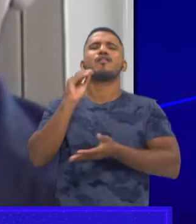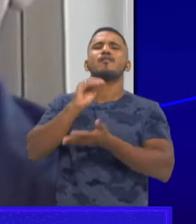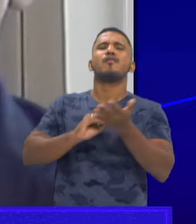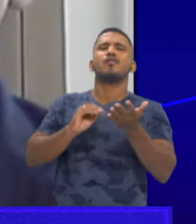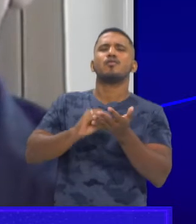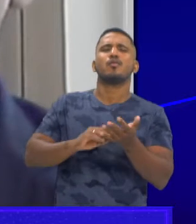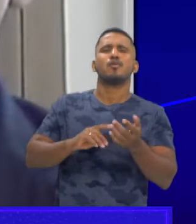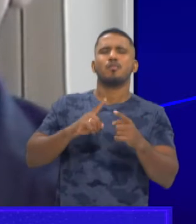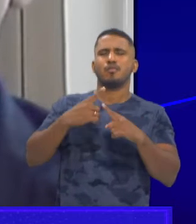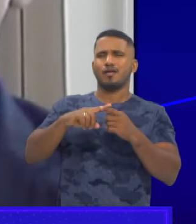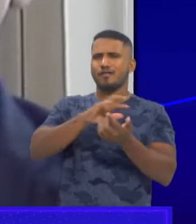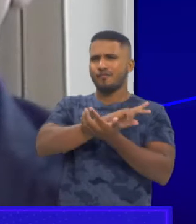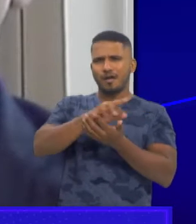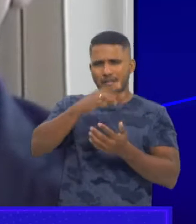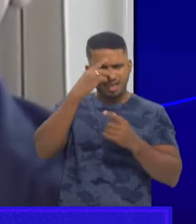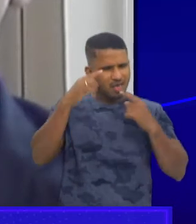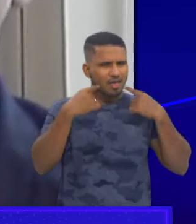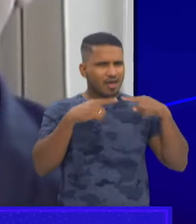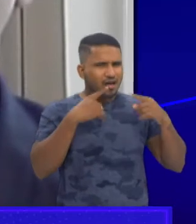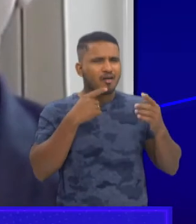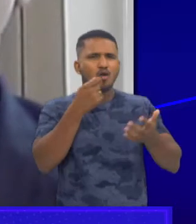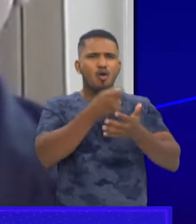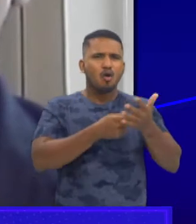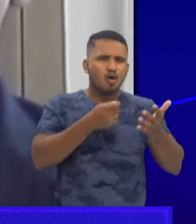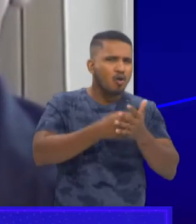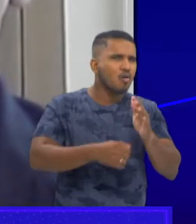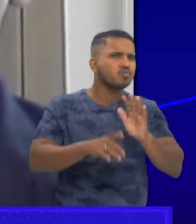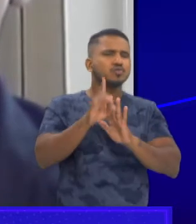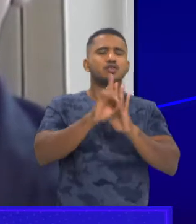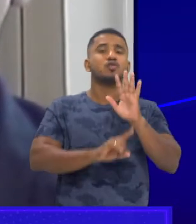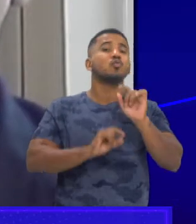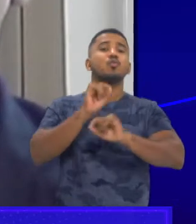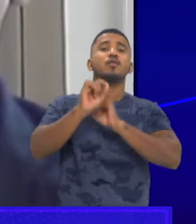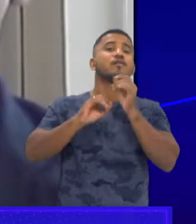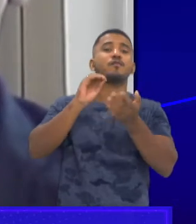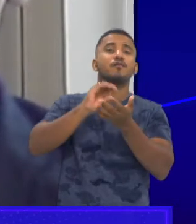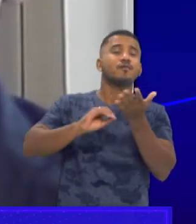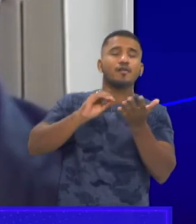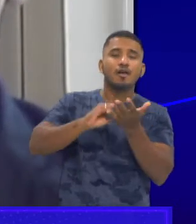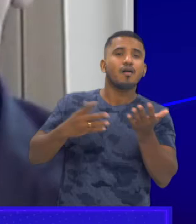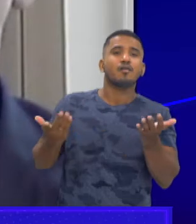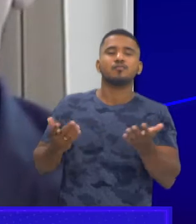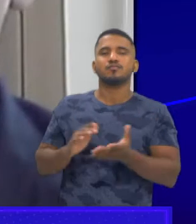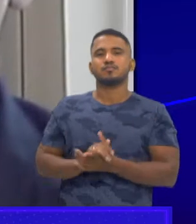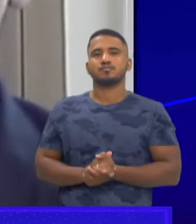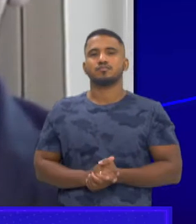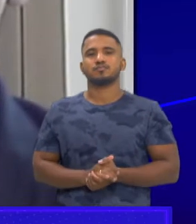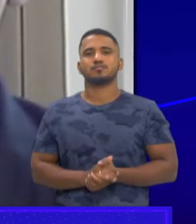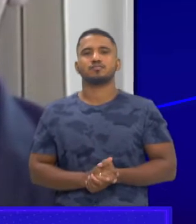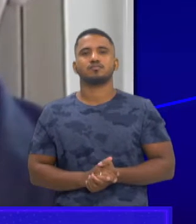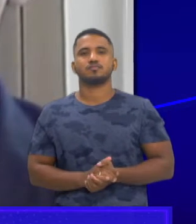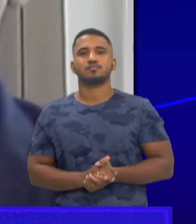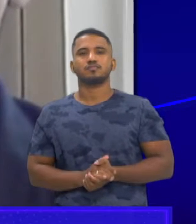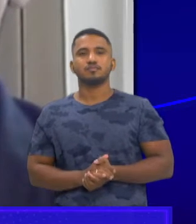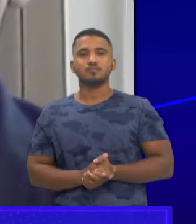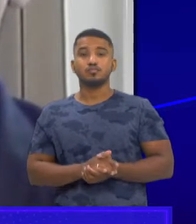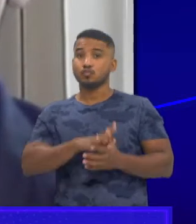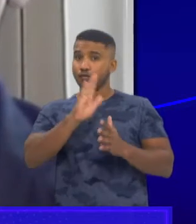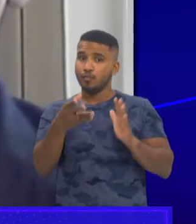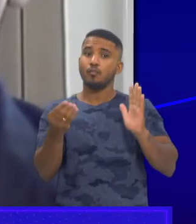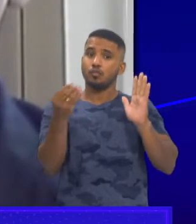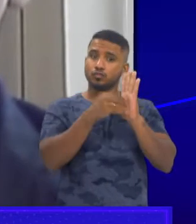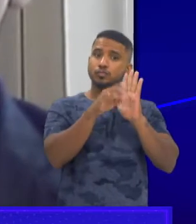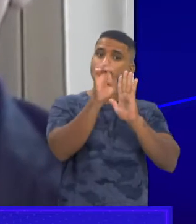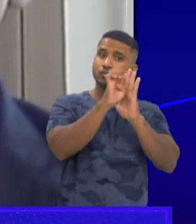dentro da lei, várias coisas que não foram aprovadas, né, pela presidente na época, Dilma,